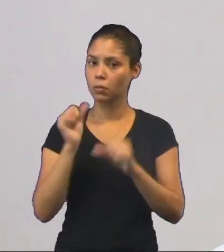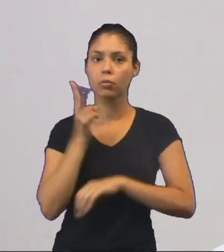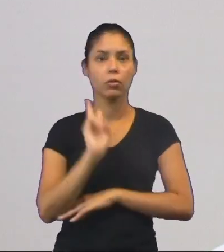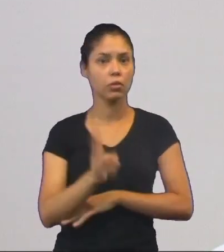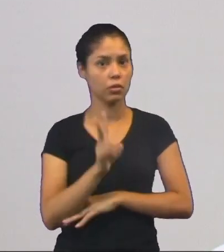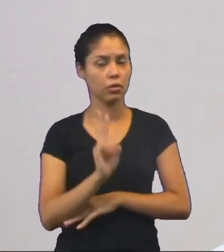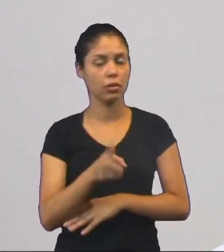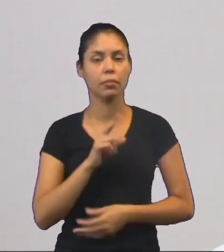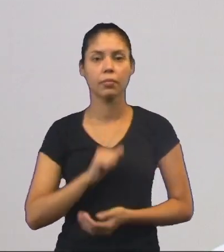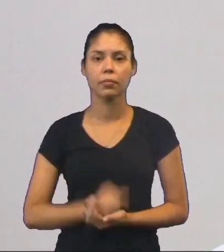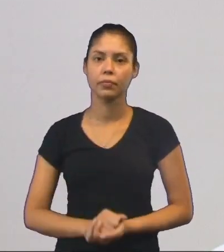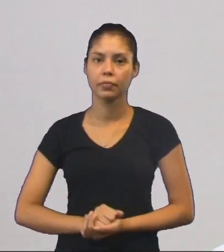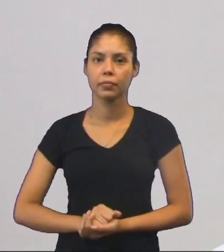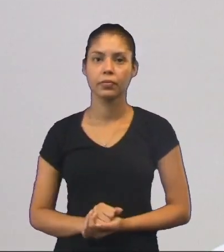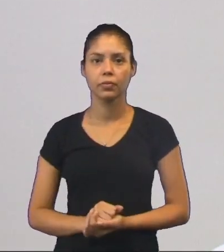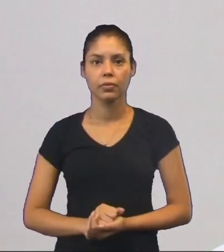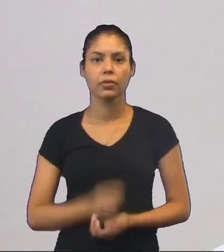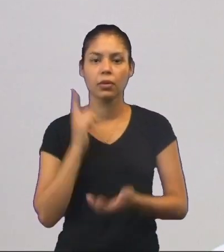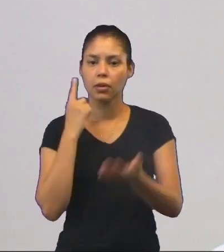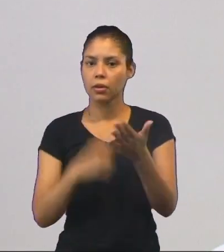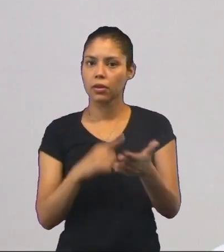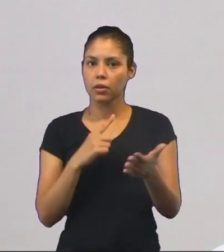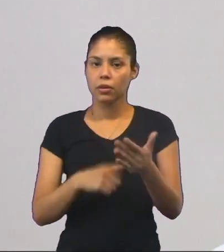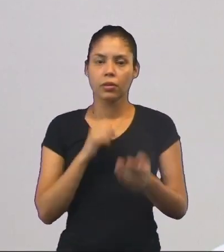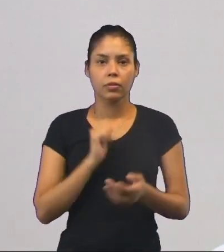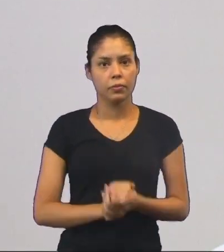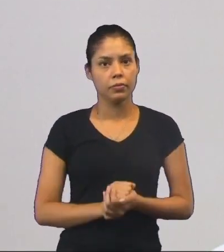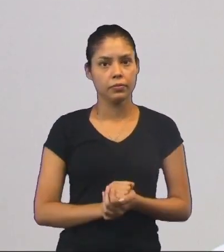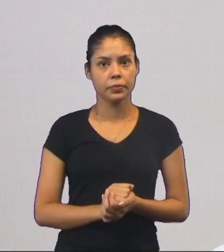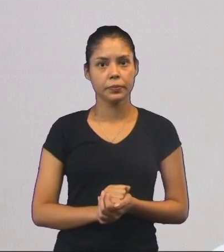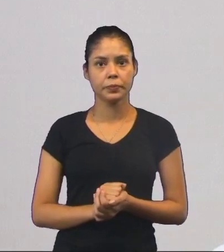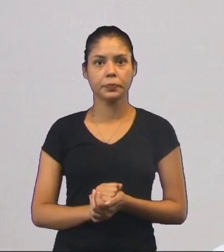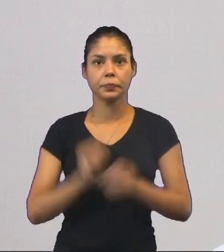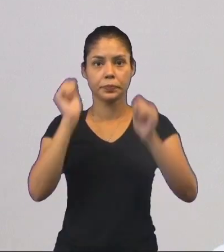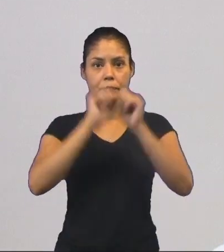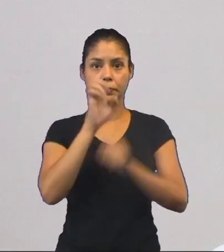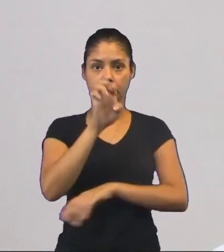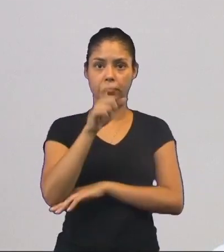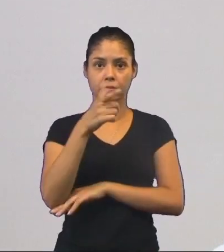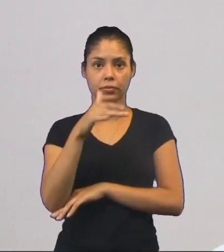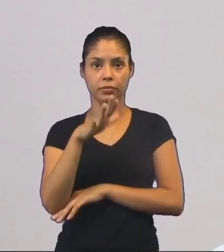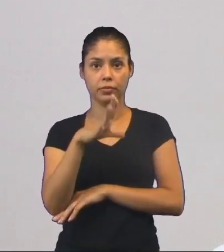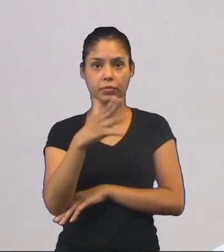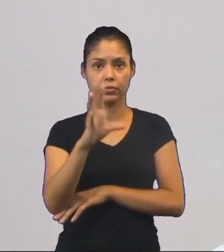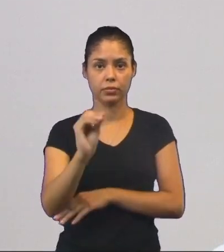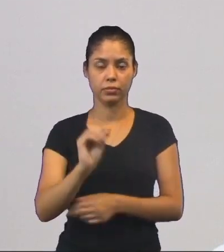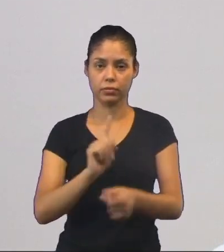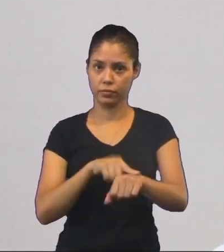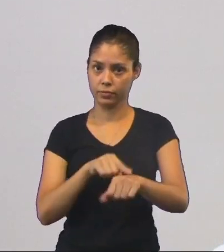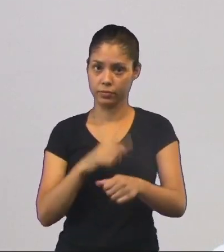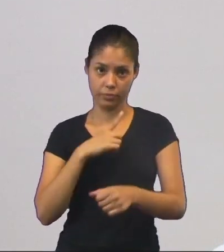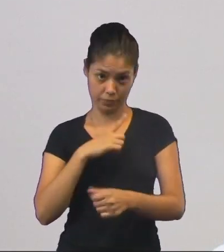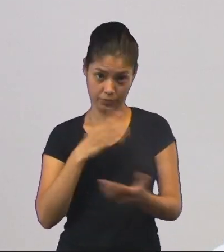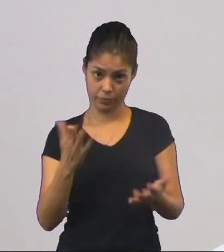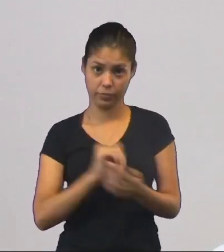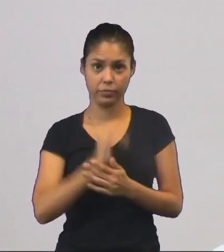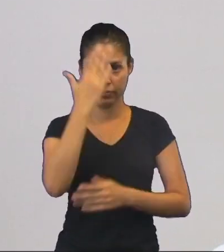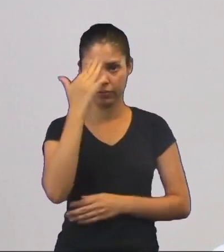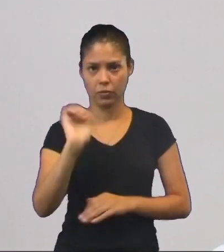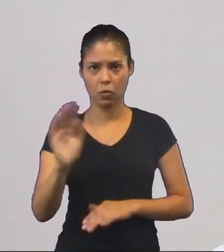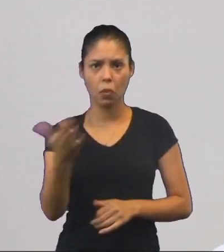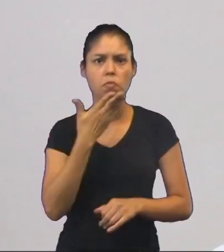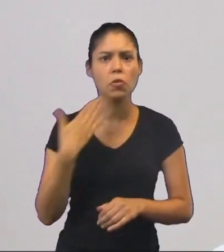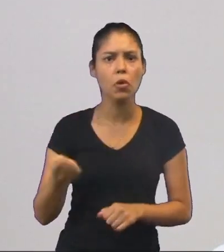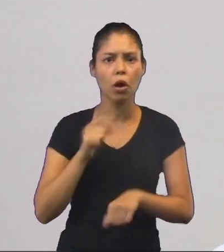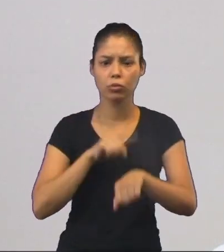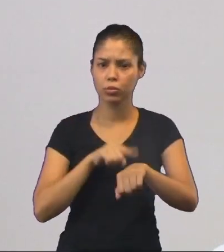seu posicionamento de acordo com a estação que a pessoa estava, né? Então, eles sabiam qual era o melhor